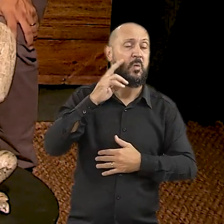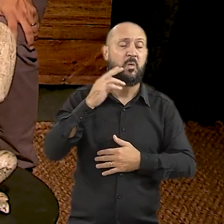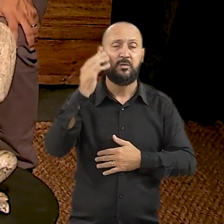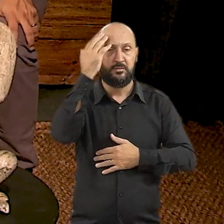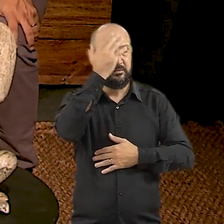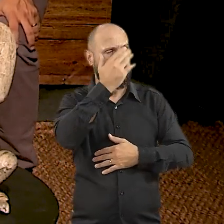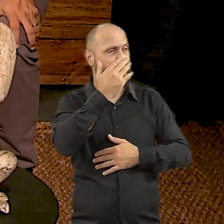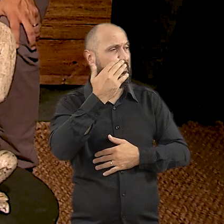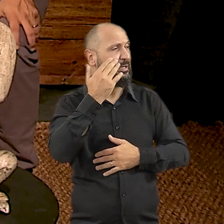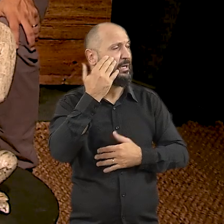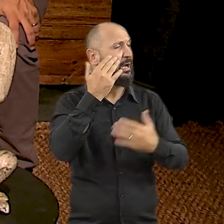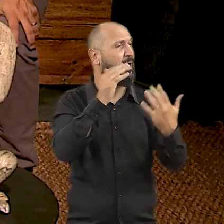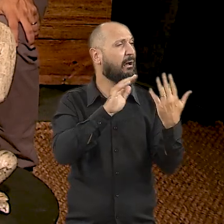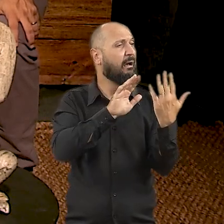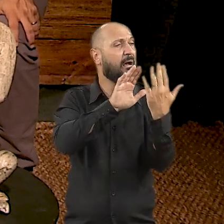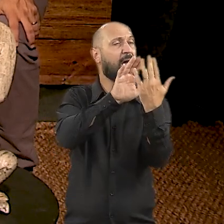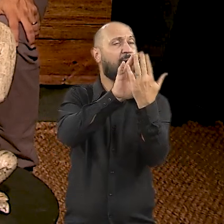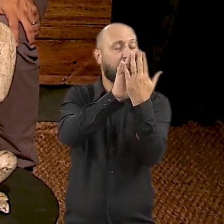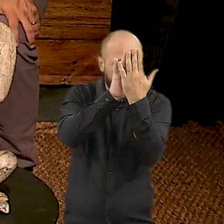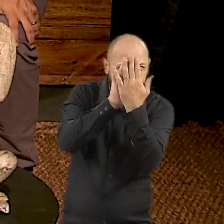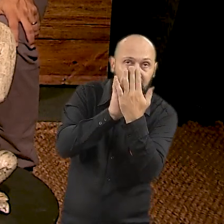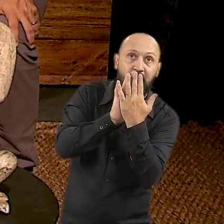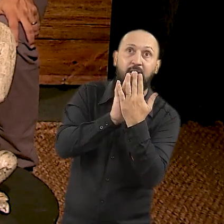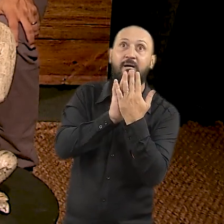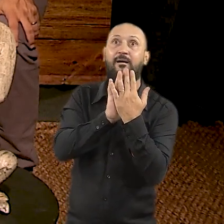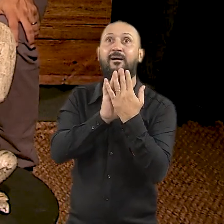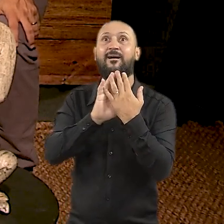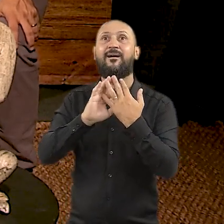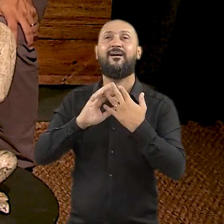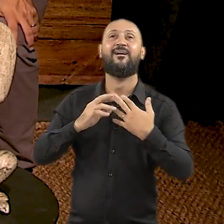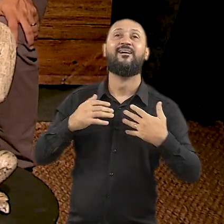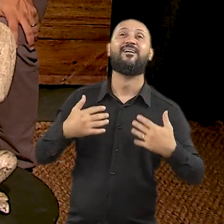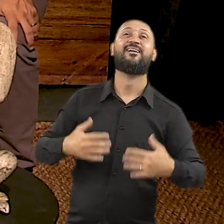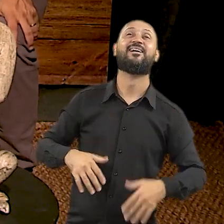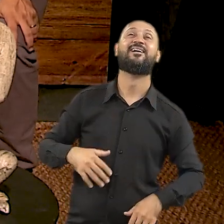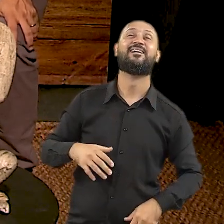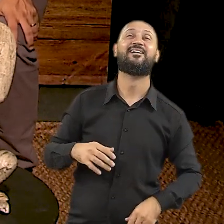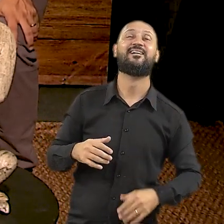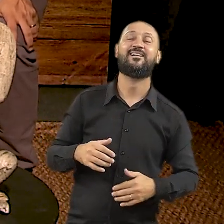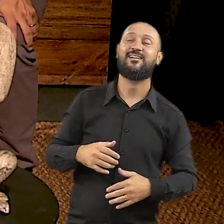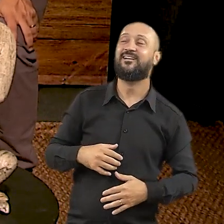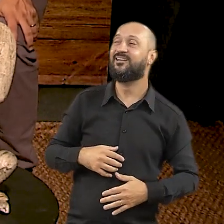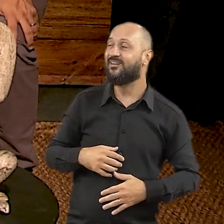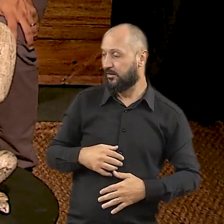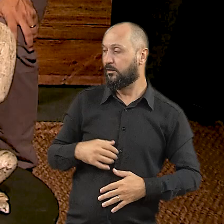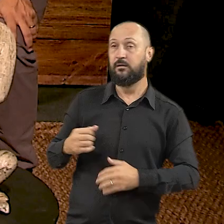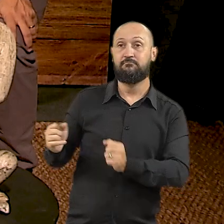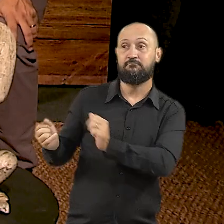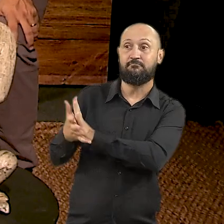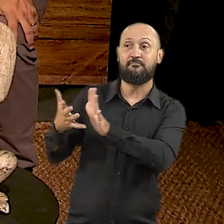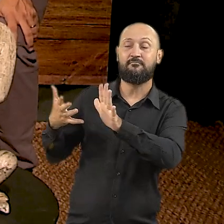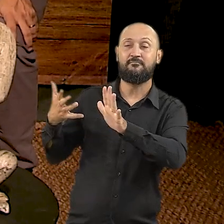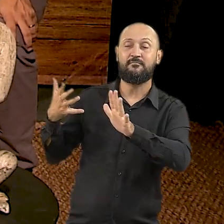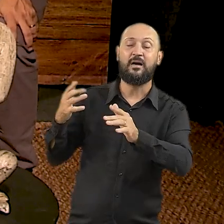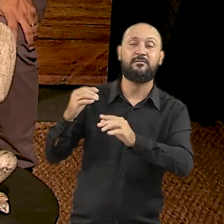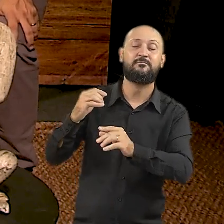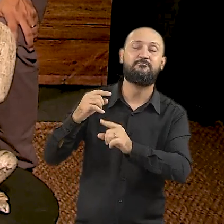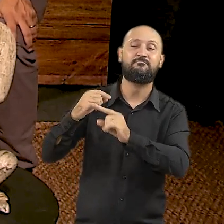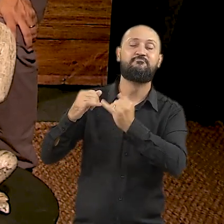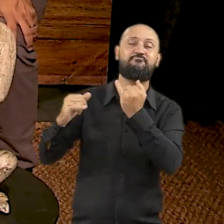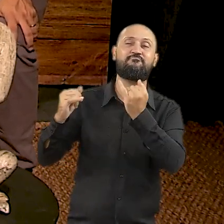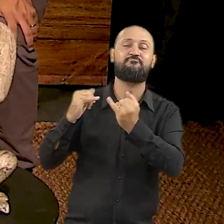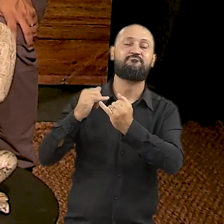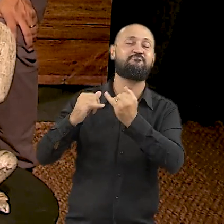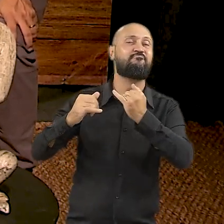olhar adiante o horizonte, quando bastaria olhar ao lado e ver maravilhosos trechos,